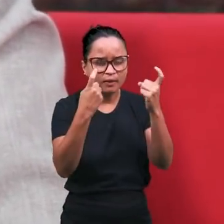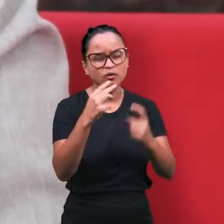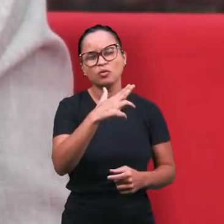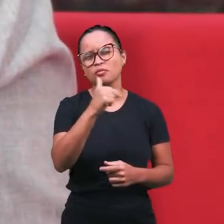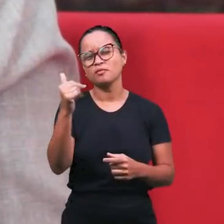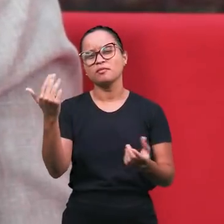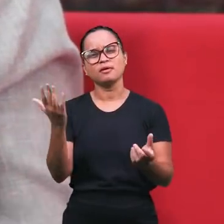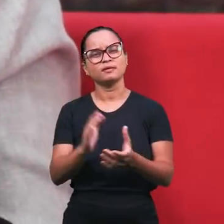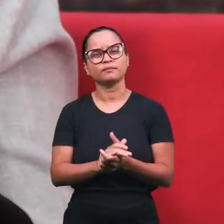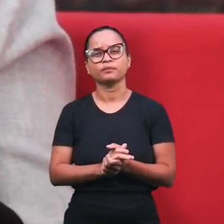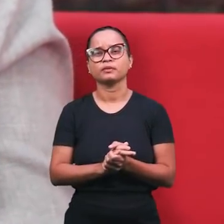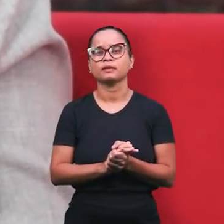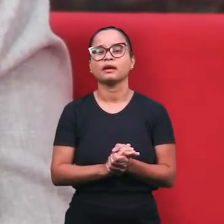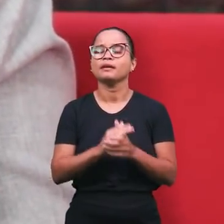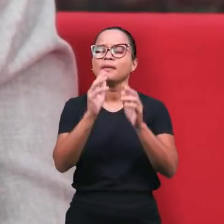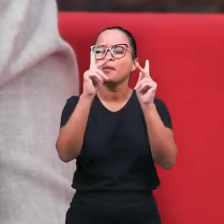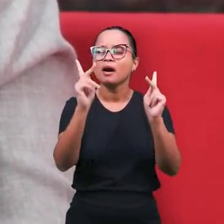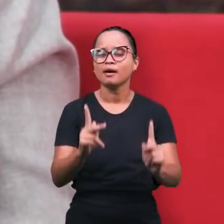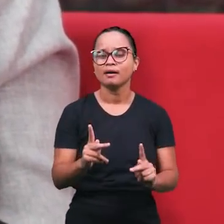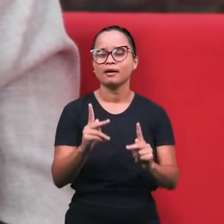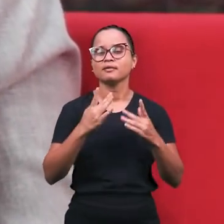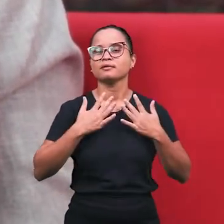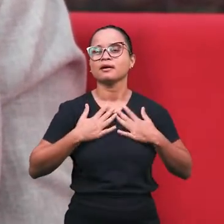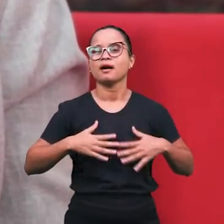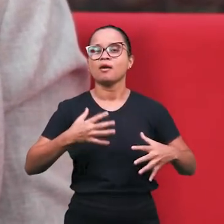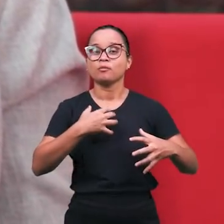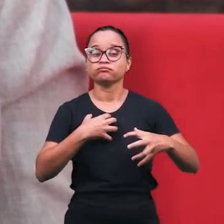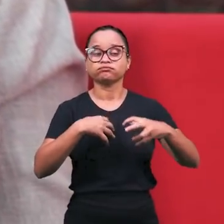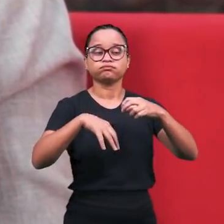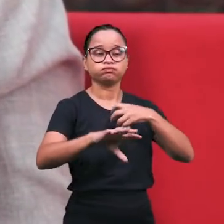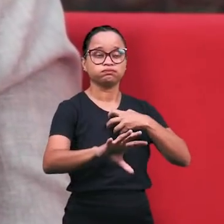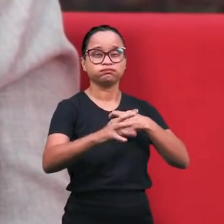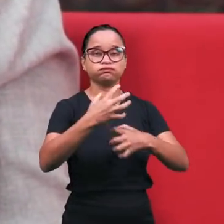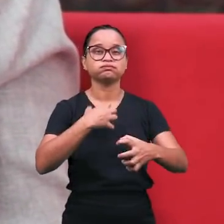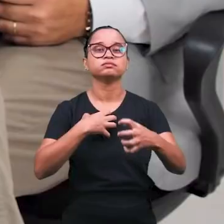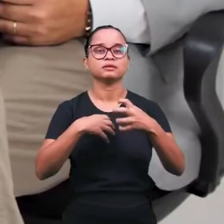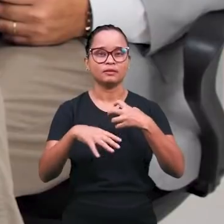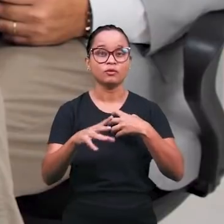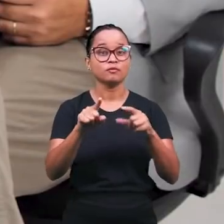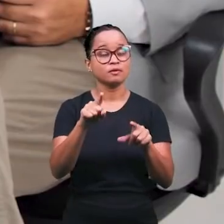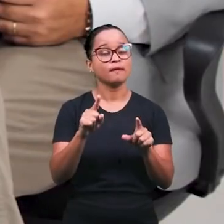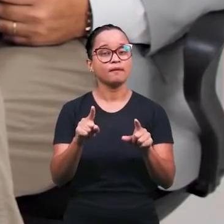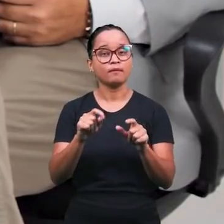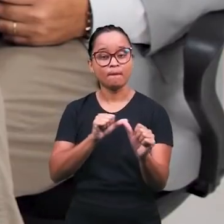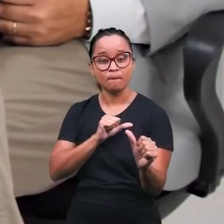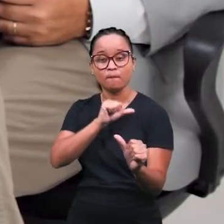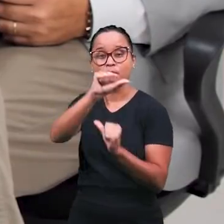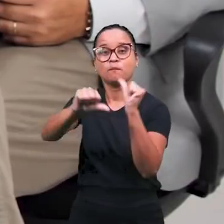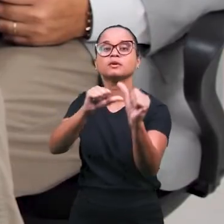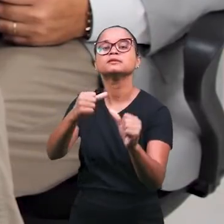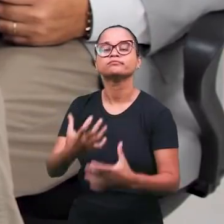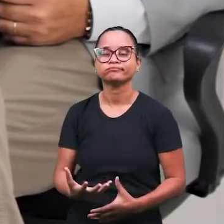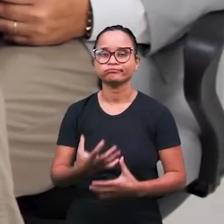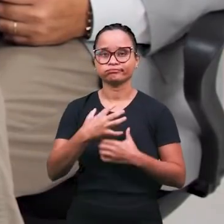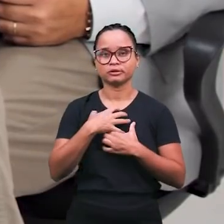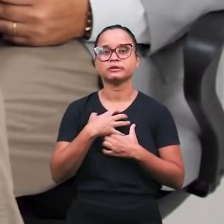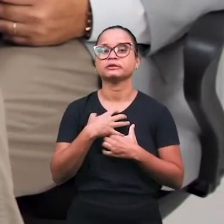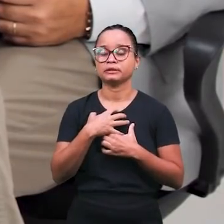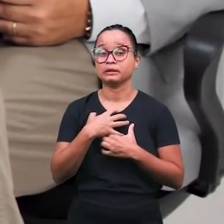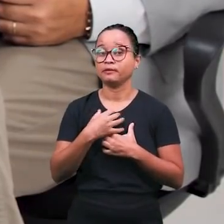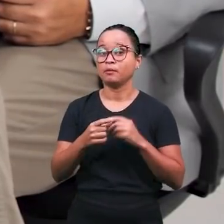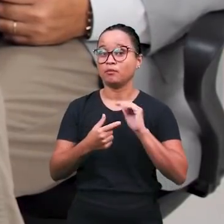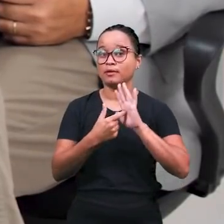de violência, é na paz, a empatia, né, que você vai mudar essa situação. Vai